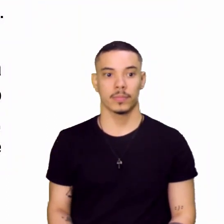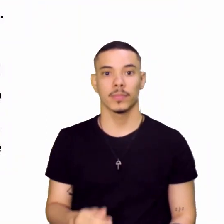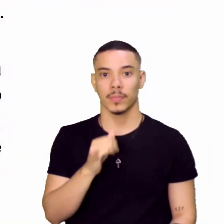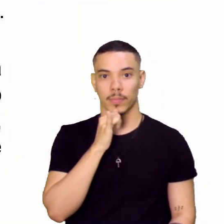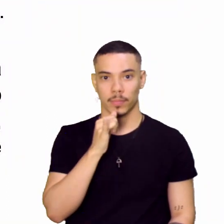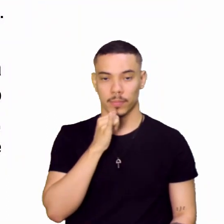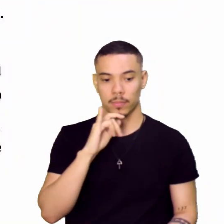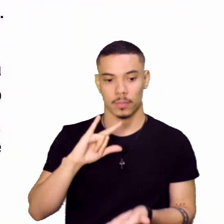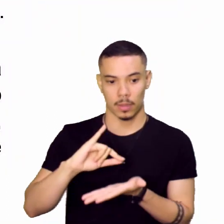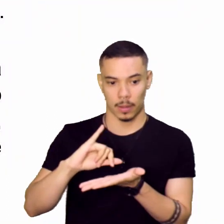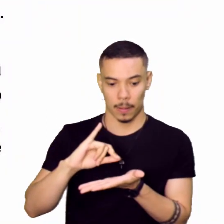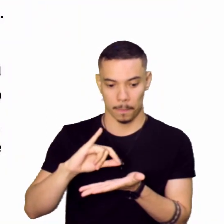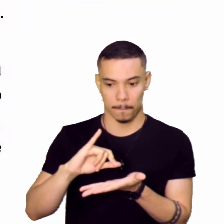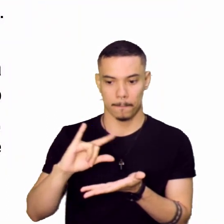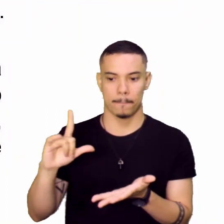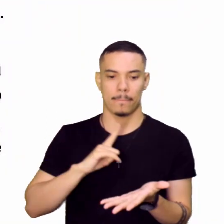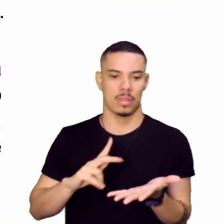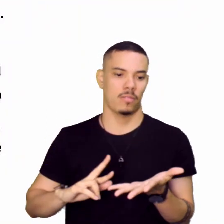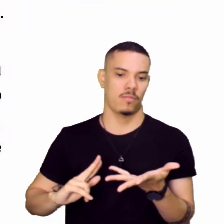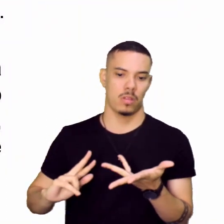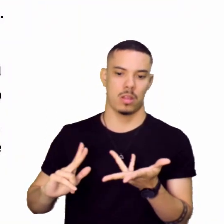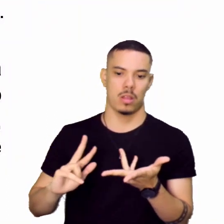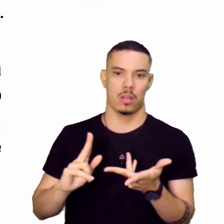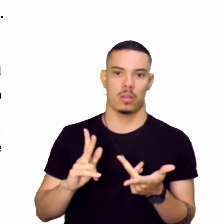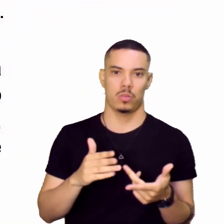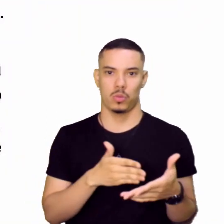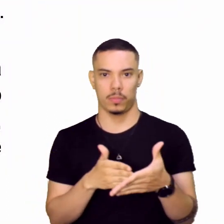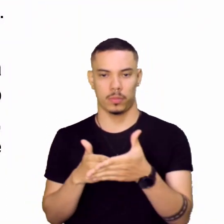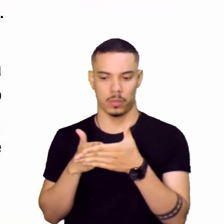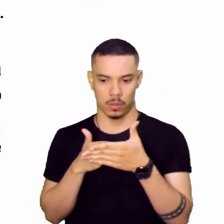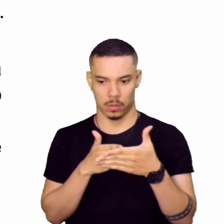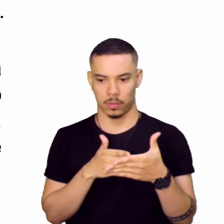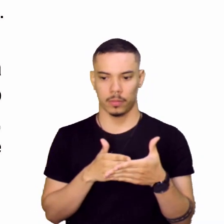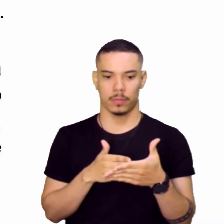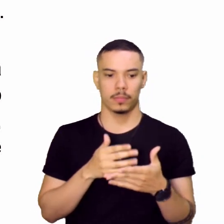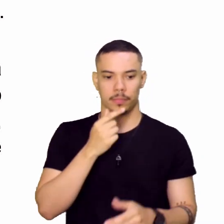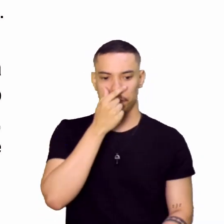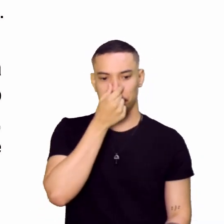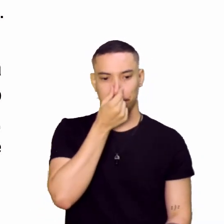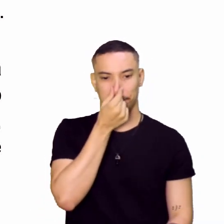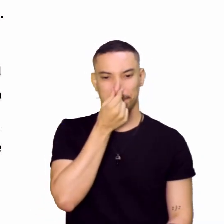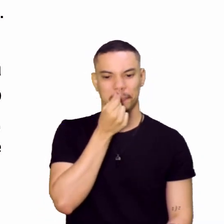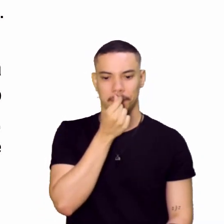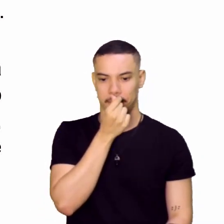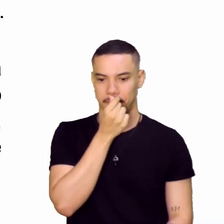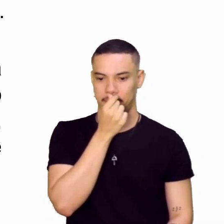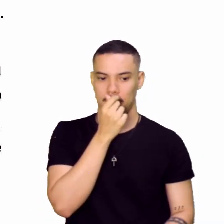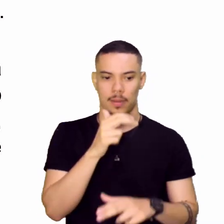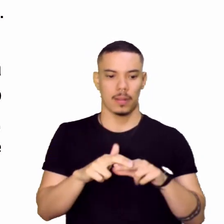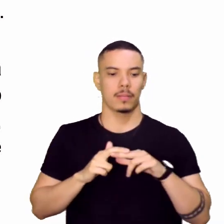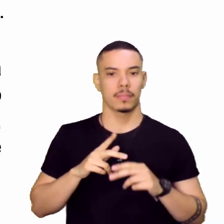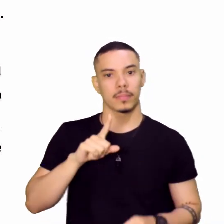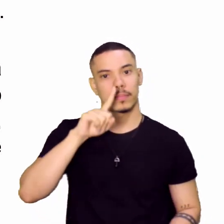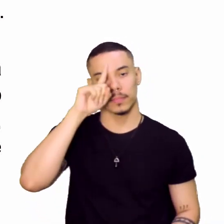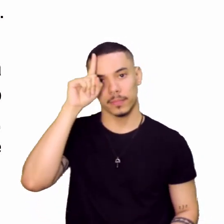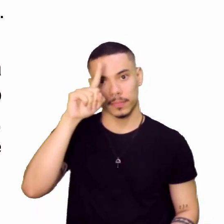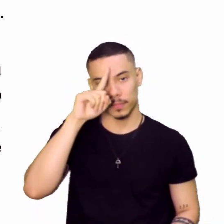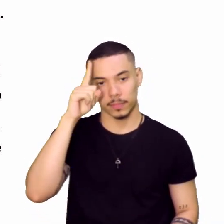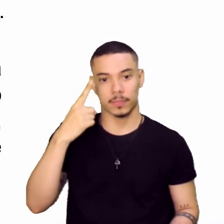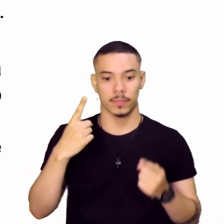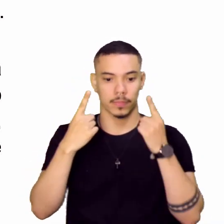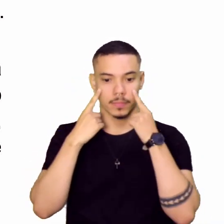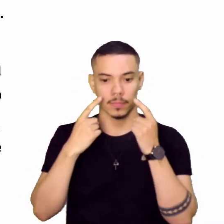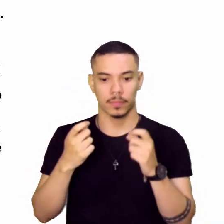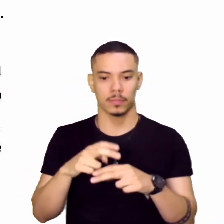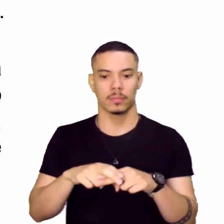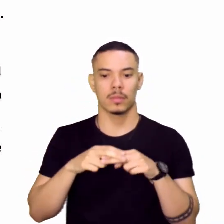no capitalismo só imensos obstáculos a democracia pois o conflito dos interesses é criado pela